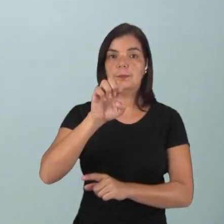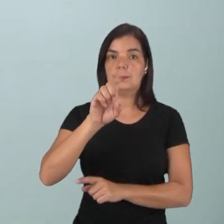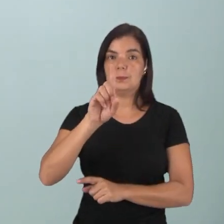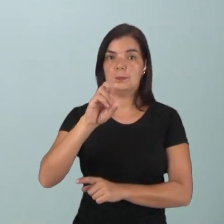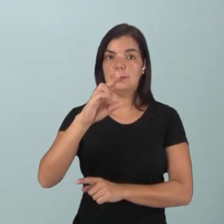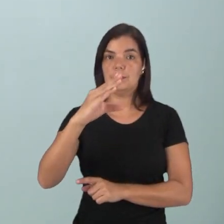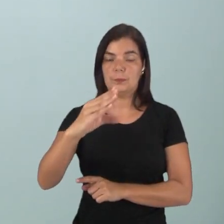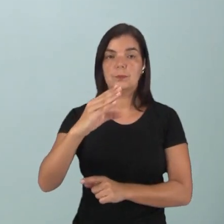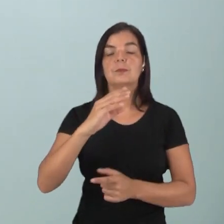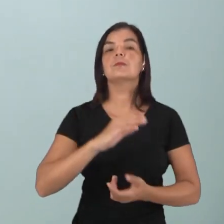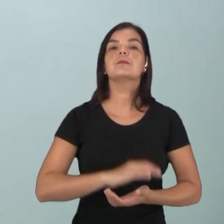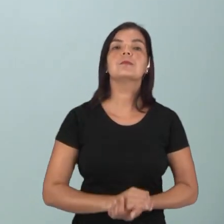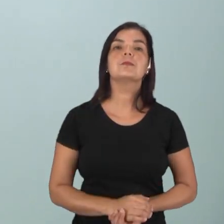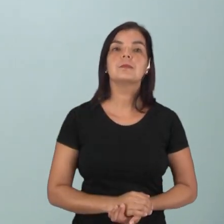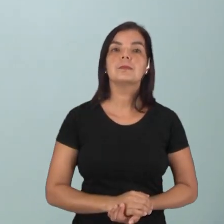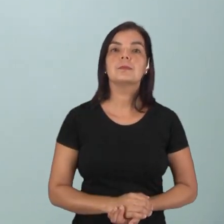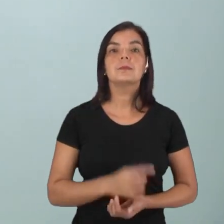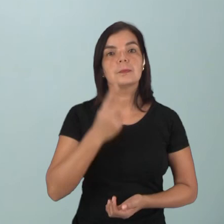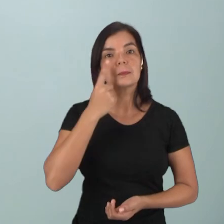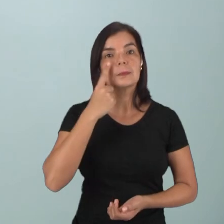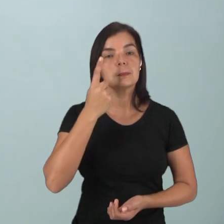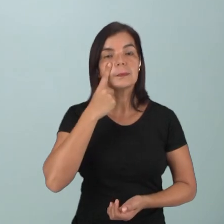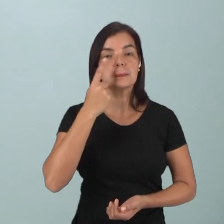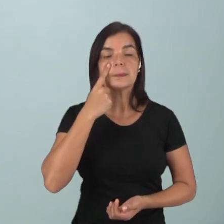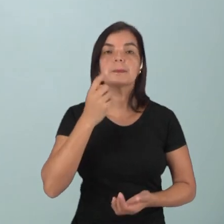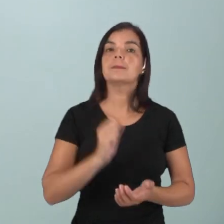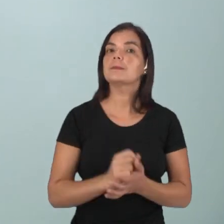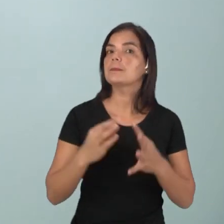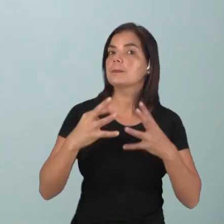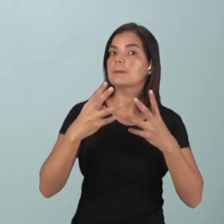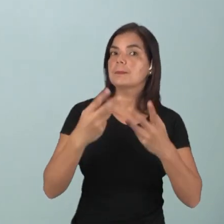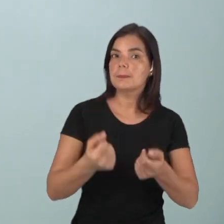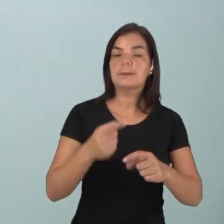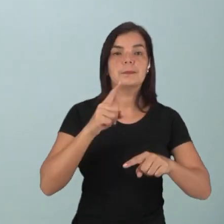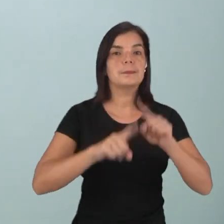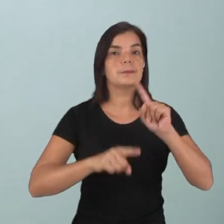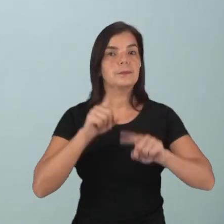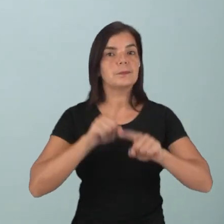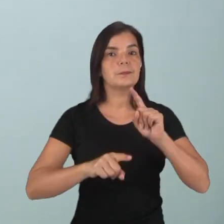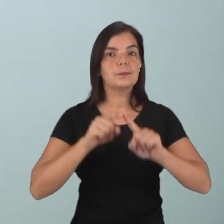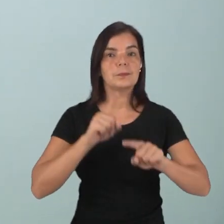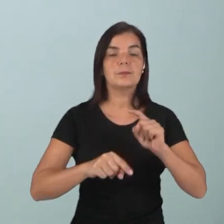vocês. Acesse a plataforma Eduque, também lá no YouTube,